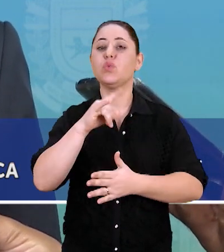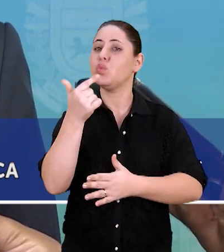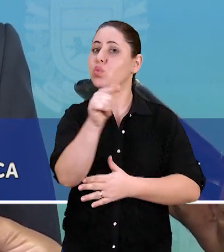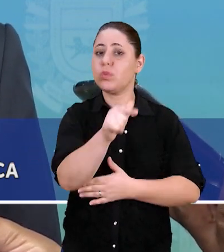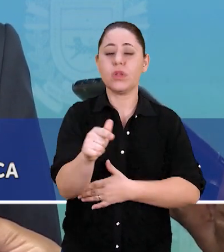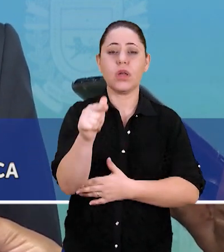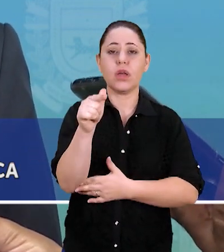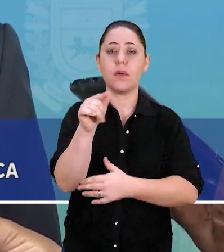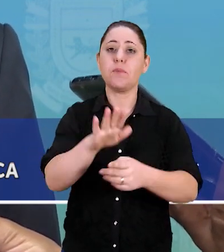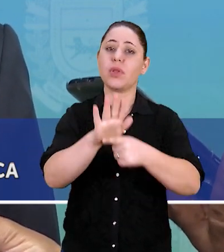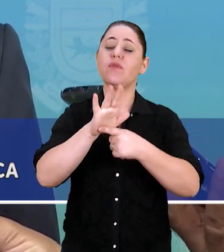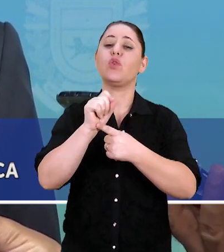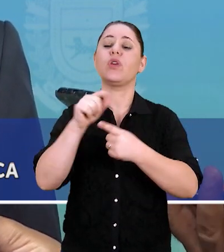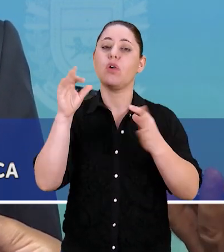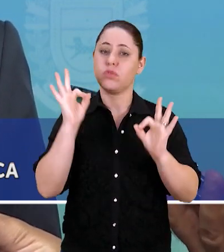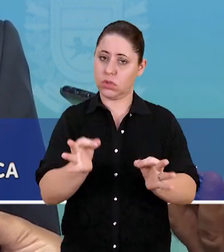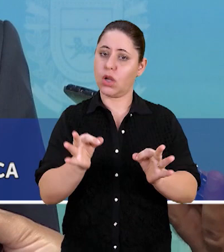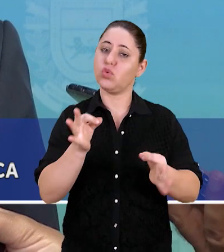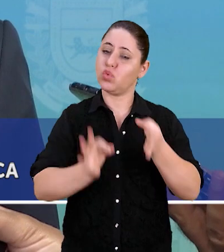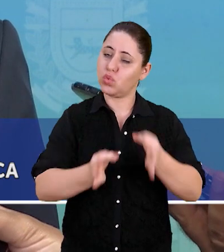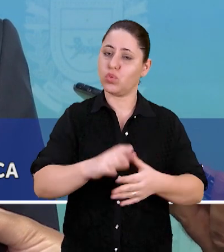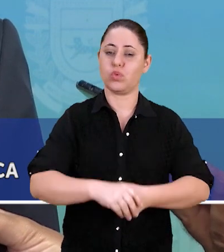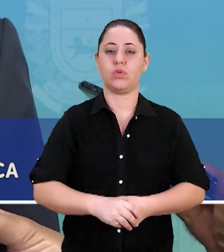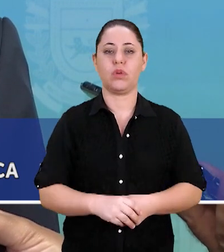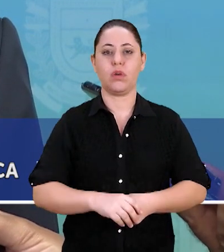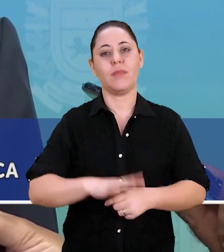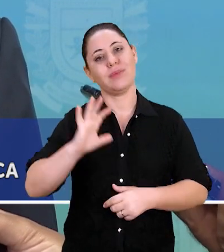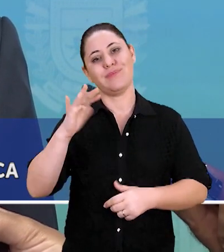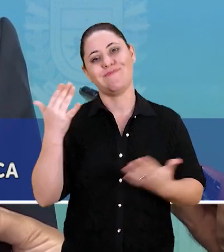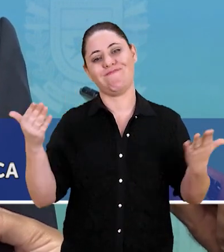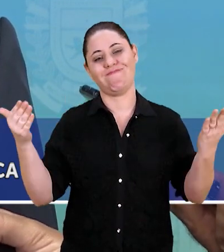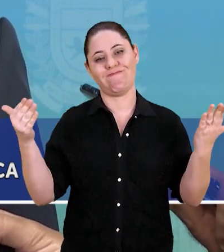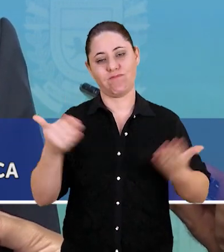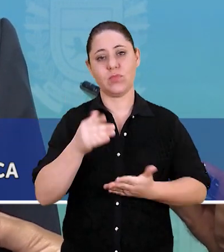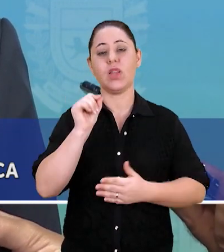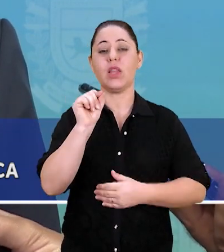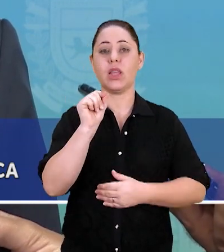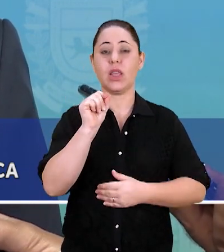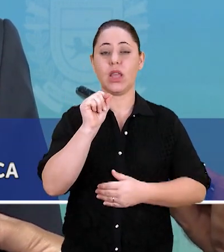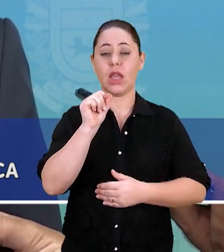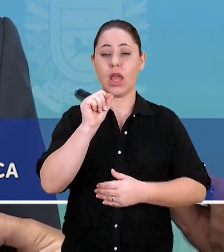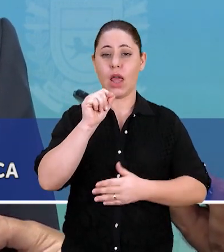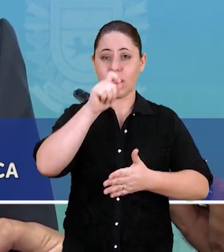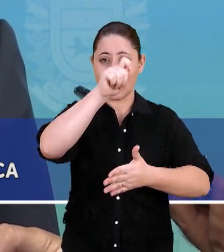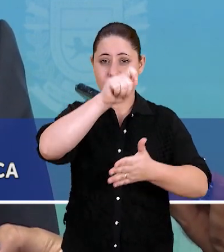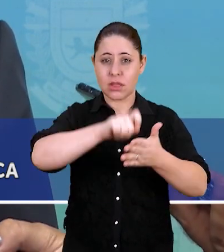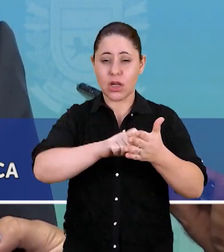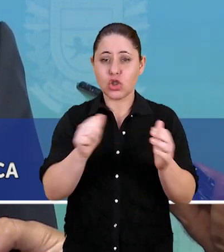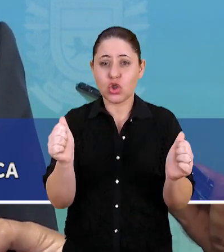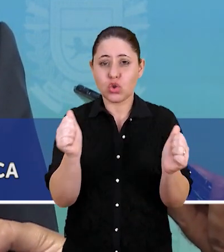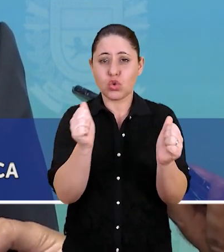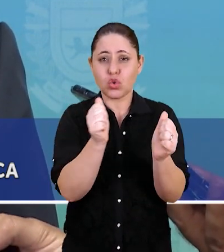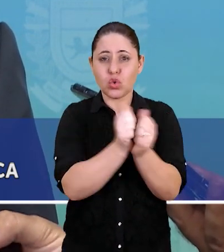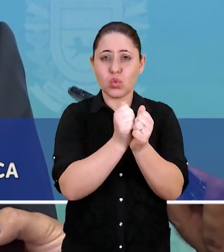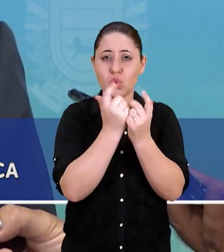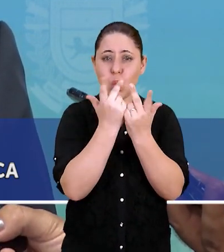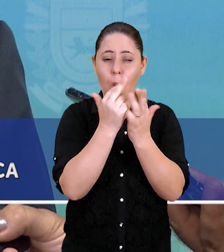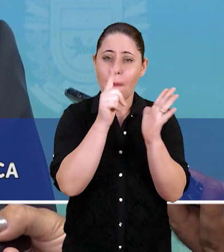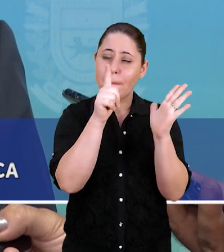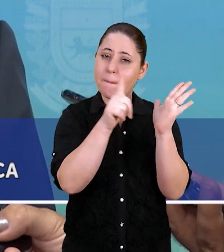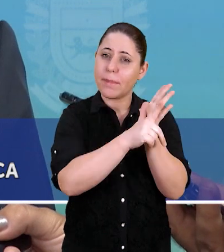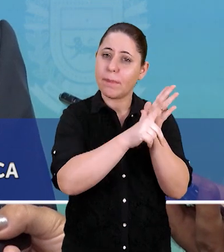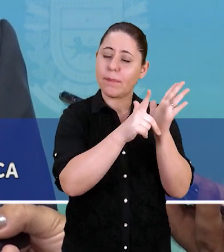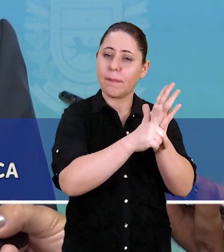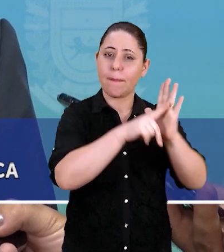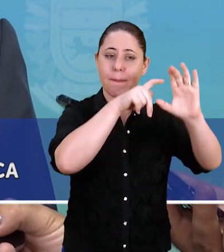pagar a taxa enquanto eu não tiver o benefício, o que seria o correto, o justo. Ocorre que atualmente a taxa de iluminação pública é